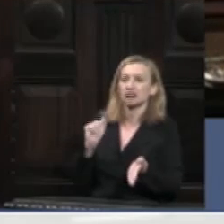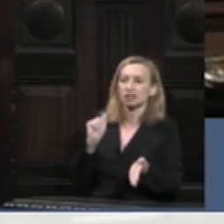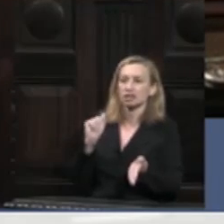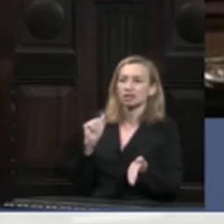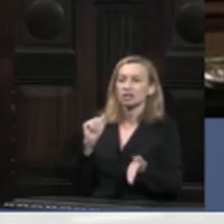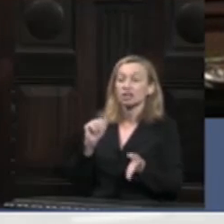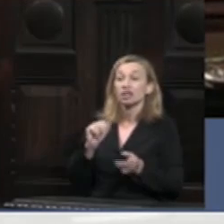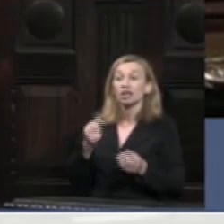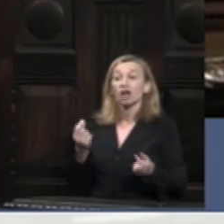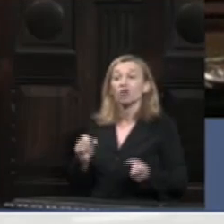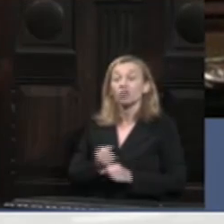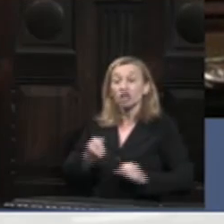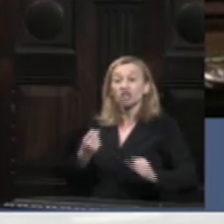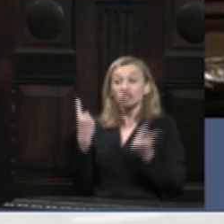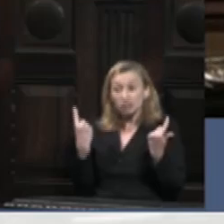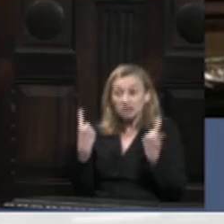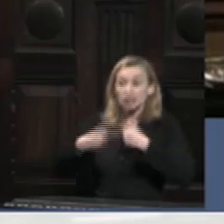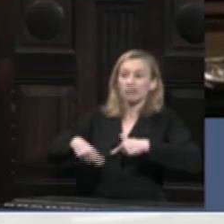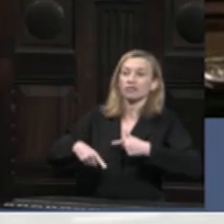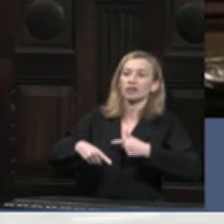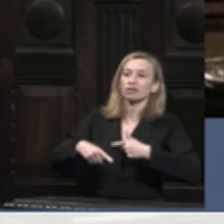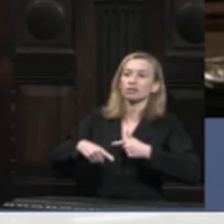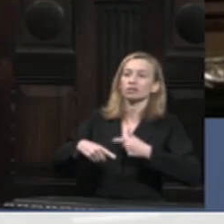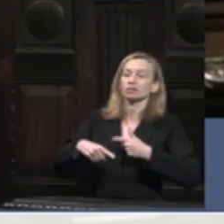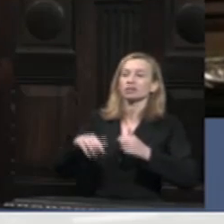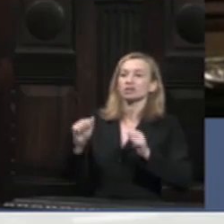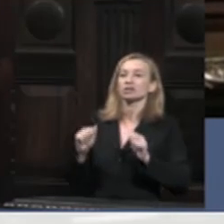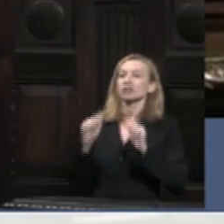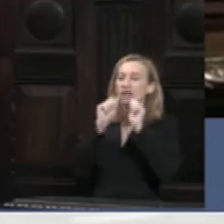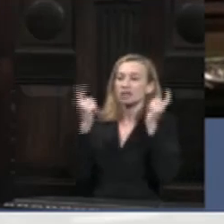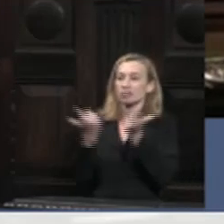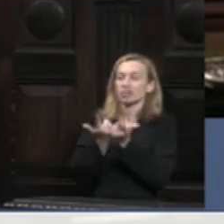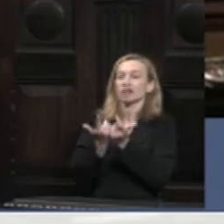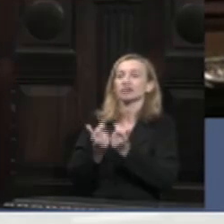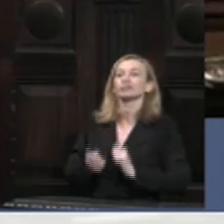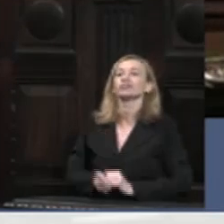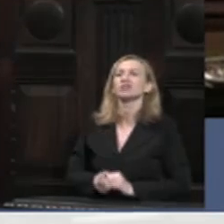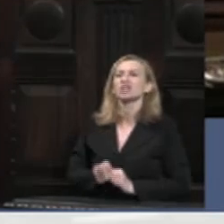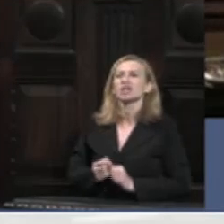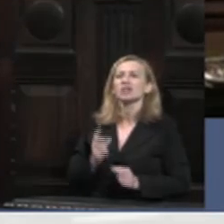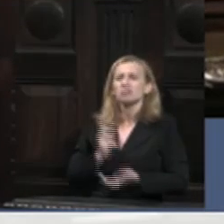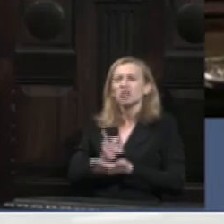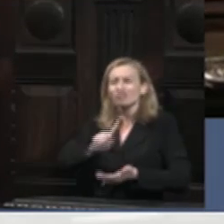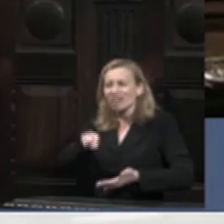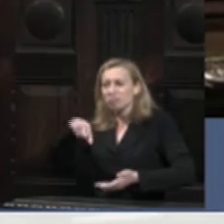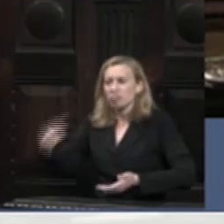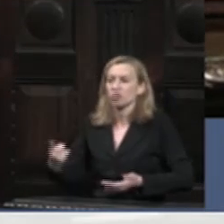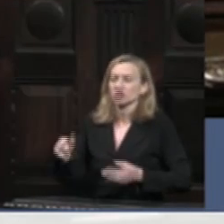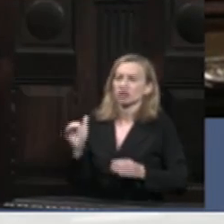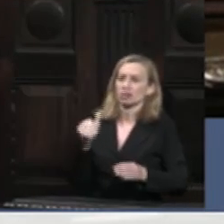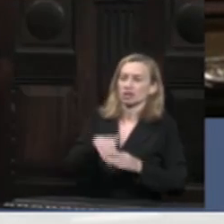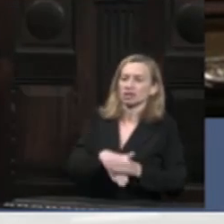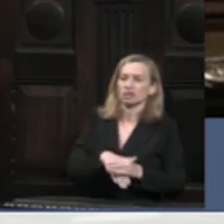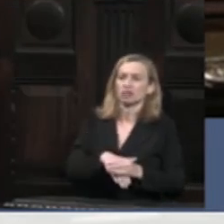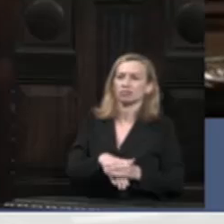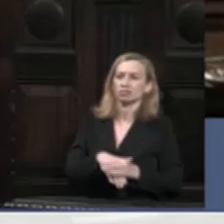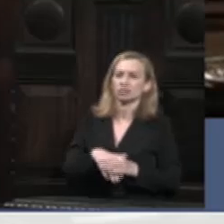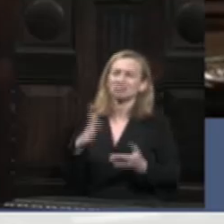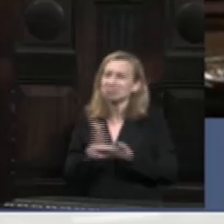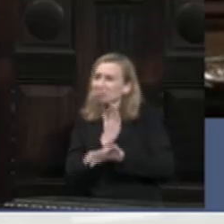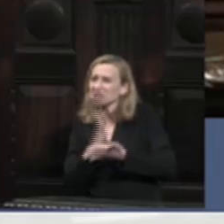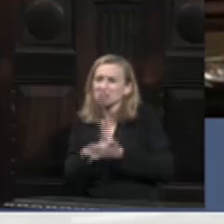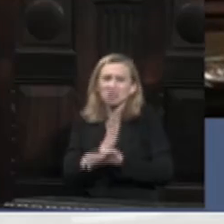isso faz parte do ambiente democrático e é saudável e necessário para a afirmação da democracia. Uma outra